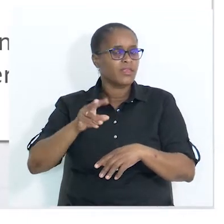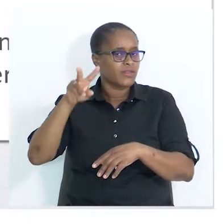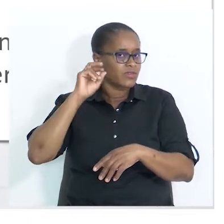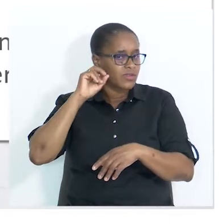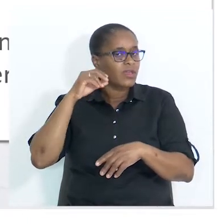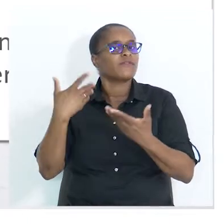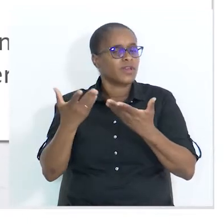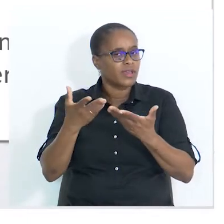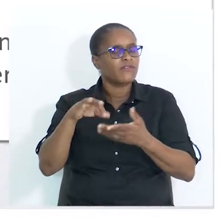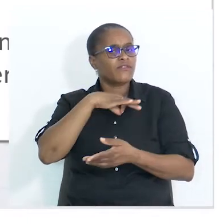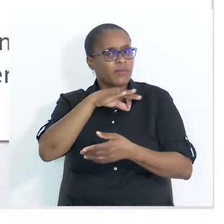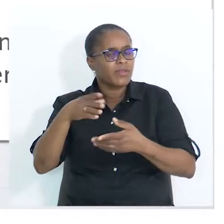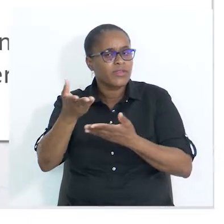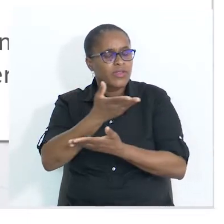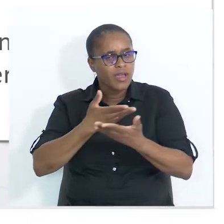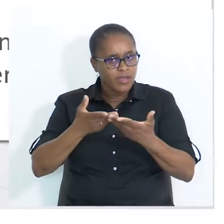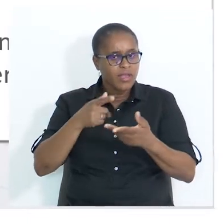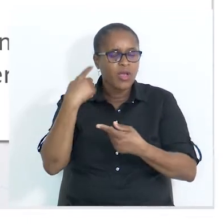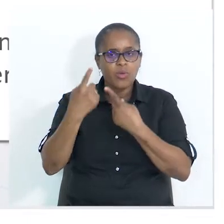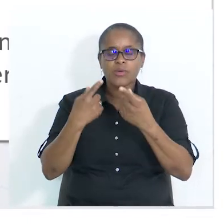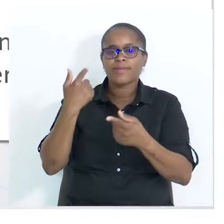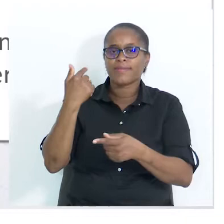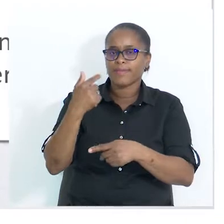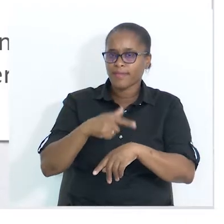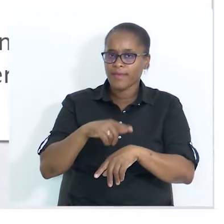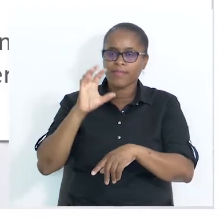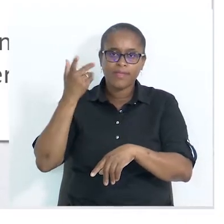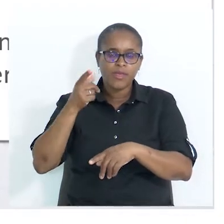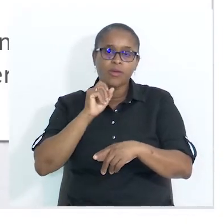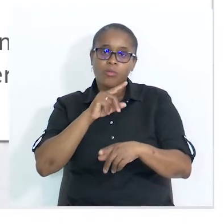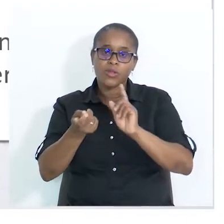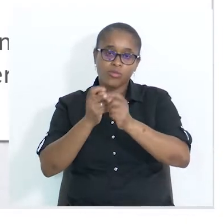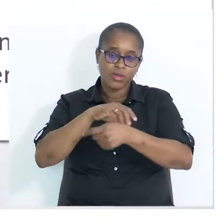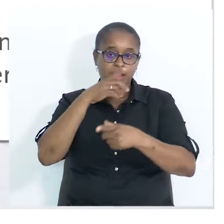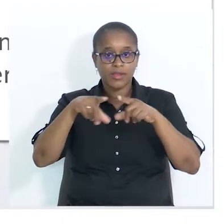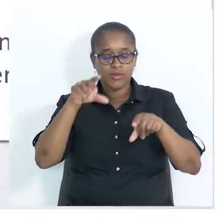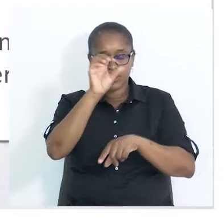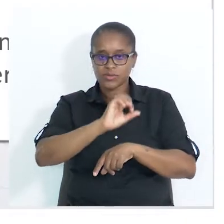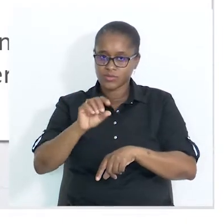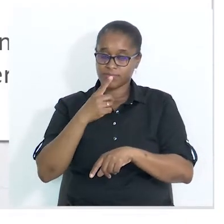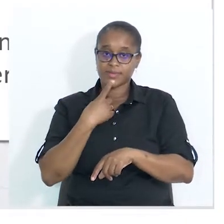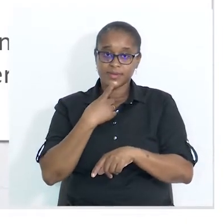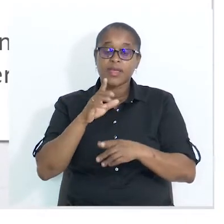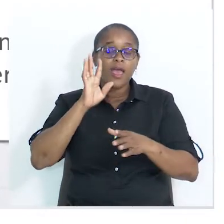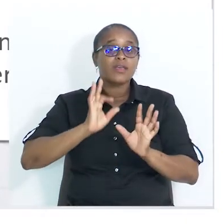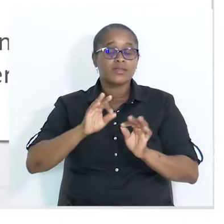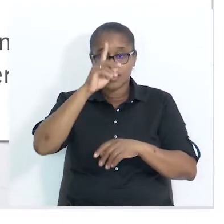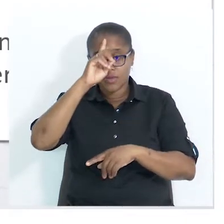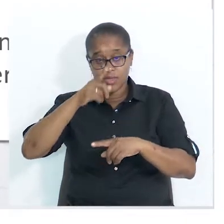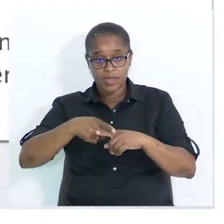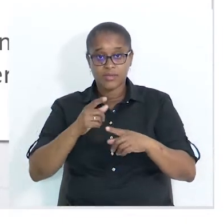vai integrando. Daí, a algum tempo, pode modificar a sua variedade. Okay? Assim acontece